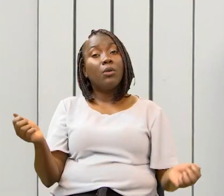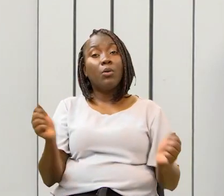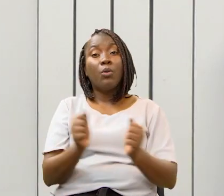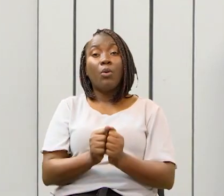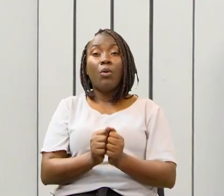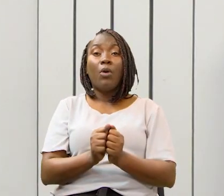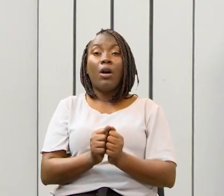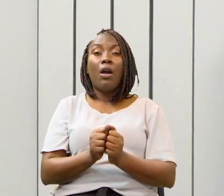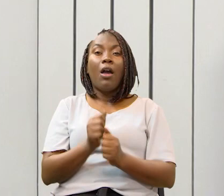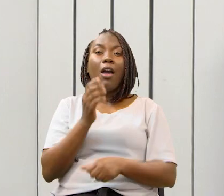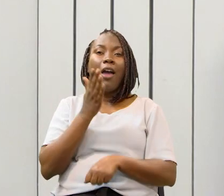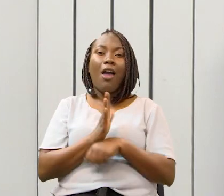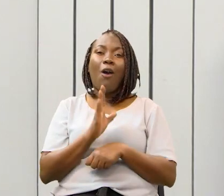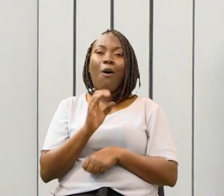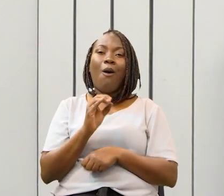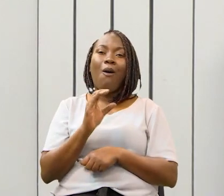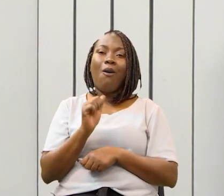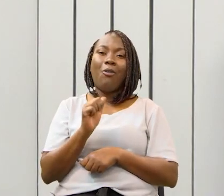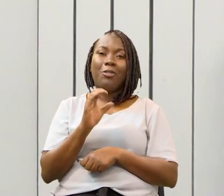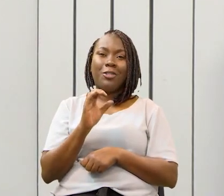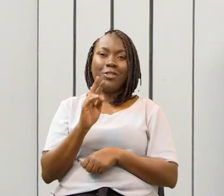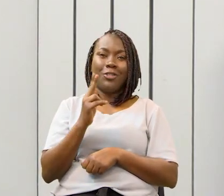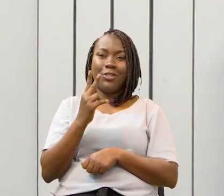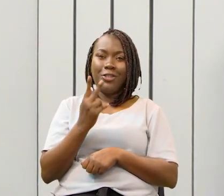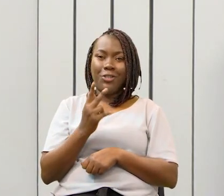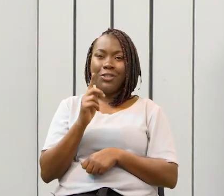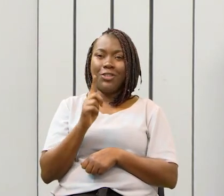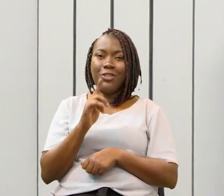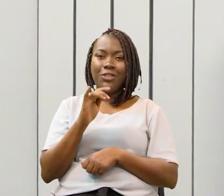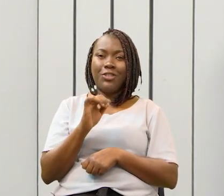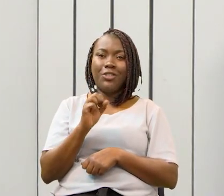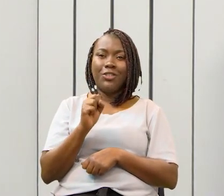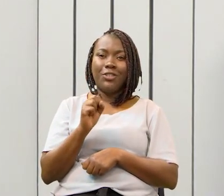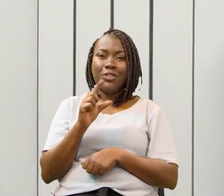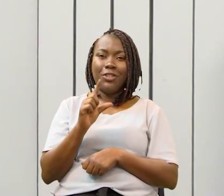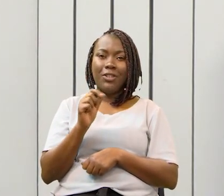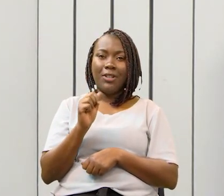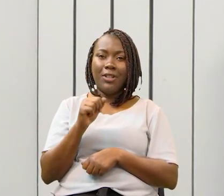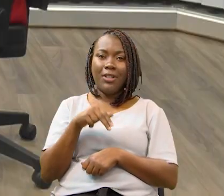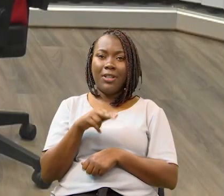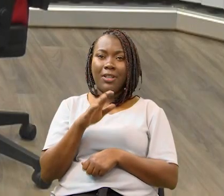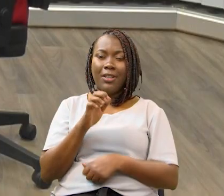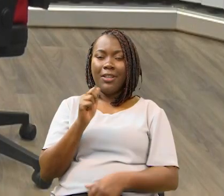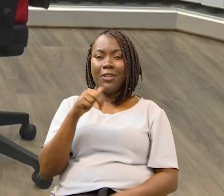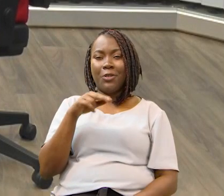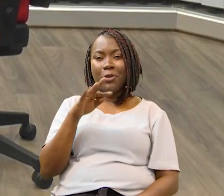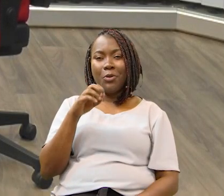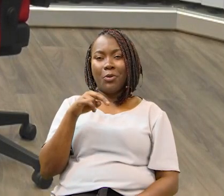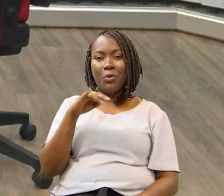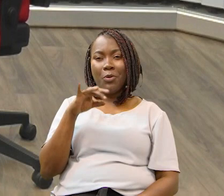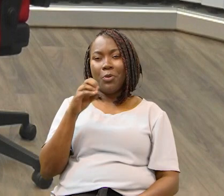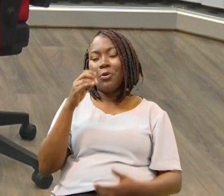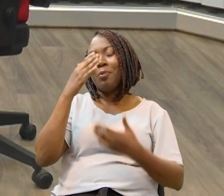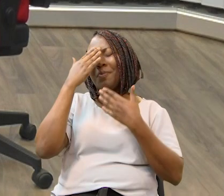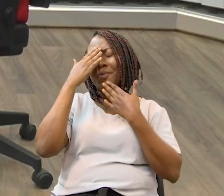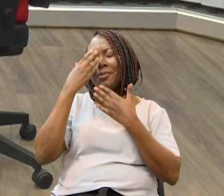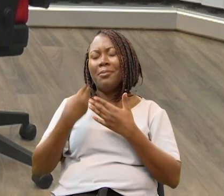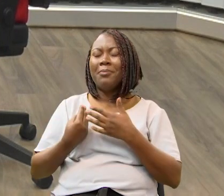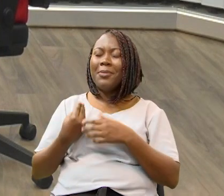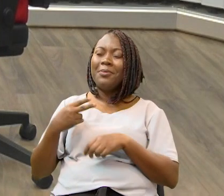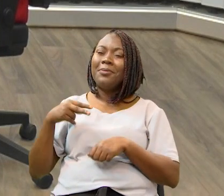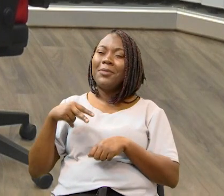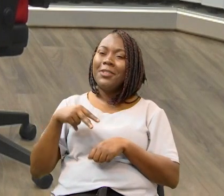então com a nossa coach Gislaine Antônio. Obrigada pela sua participação. Vamos deixar as